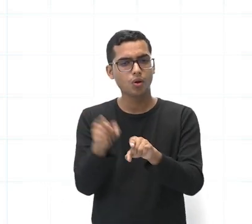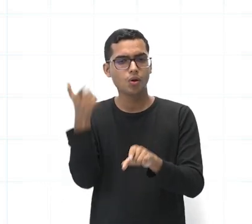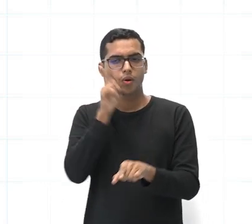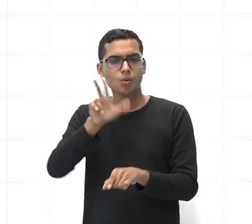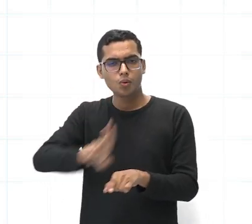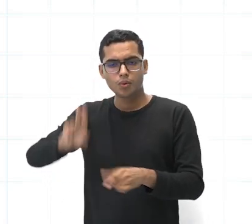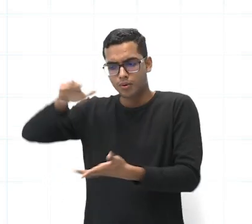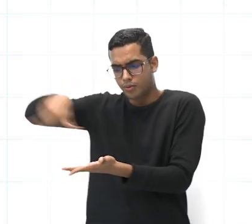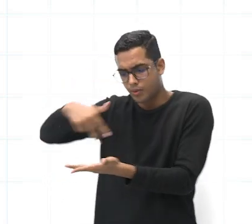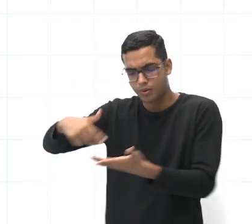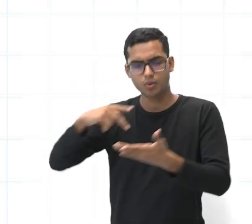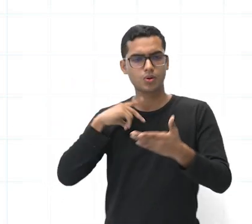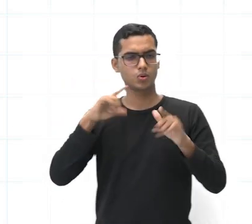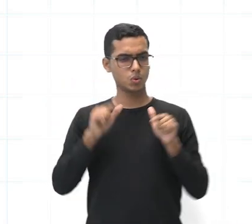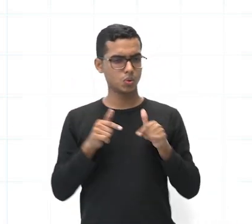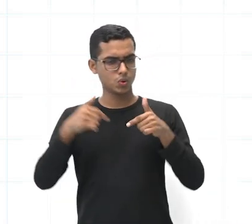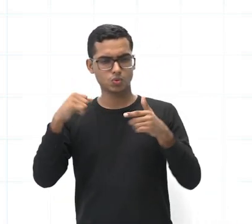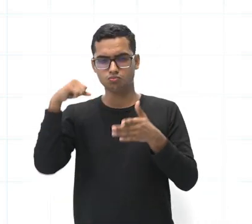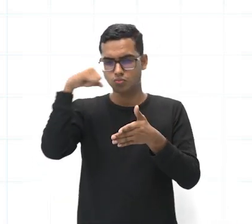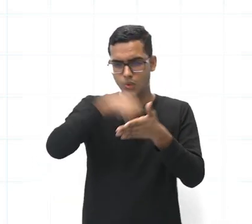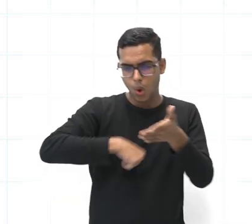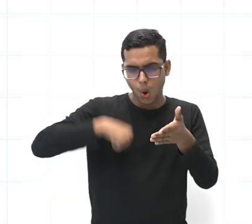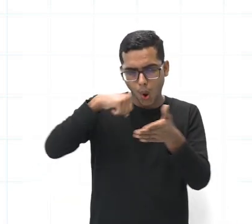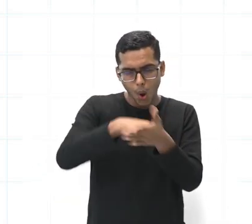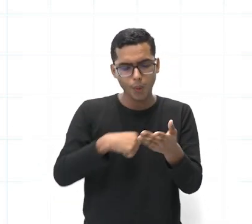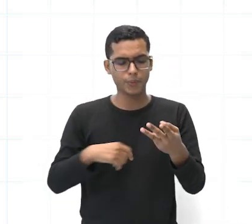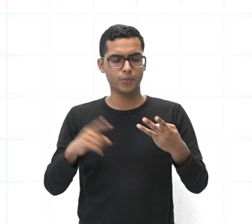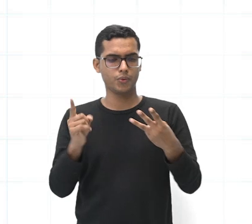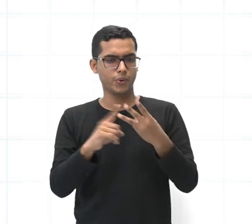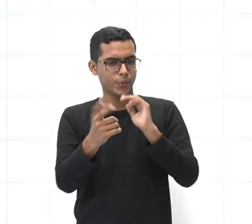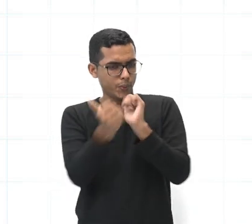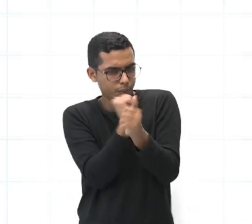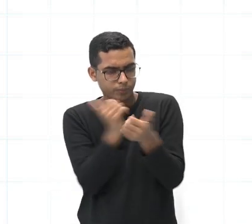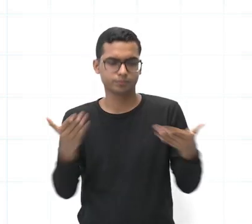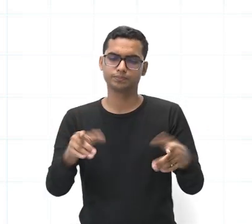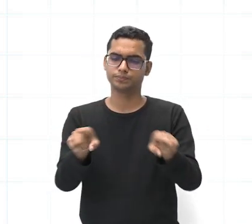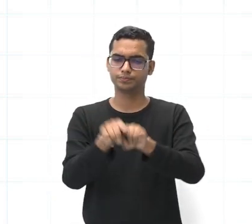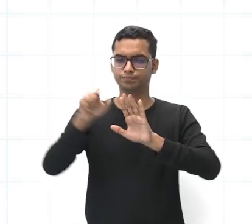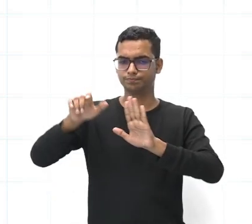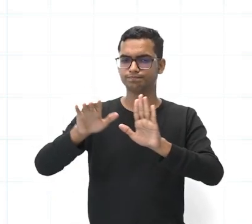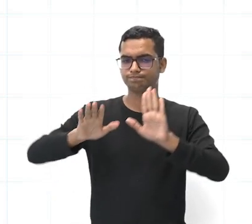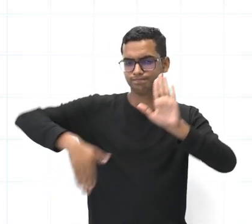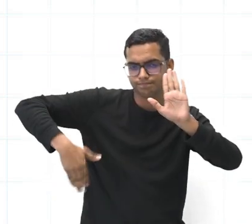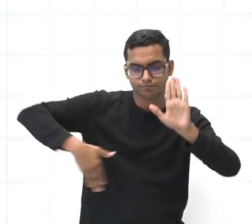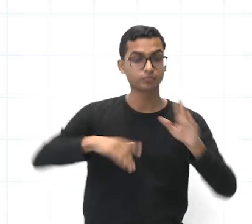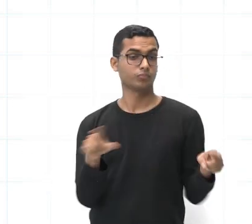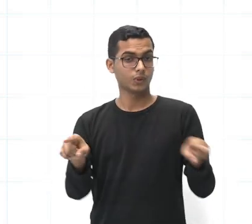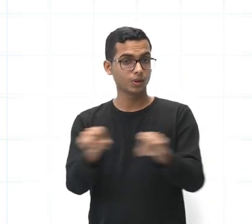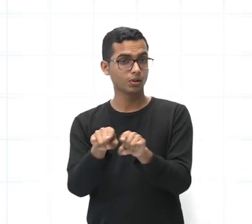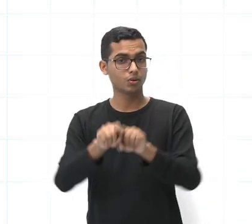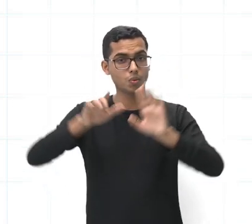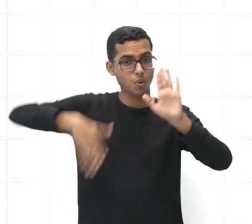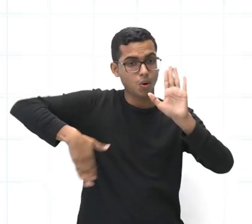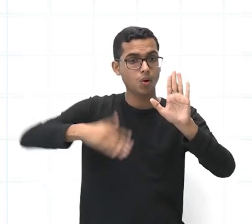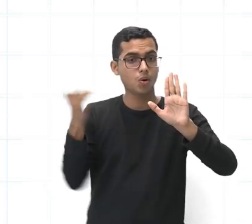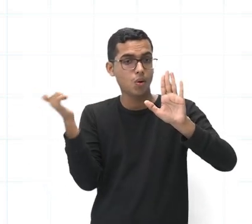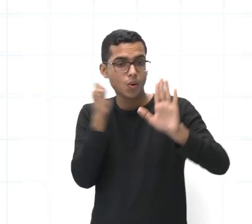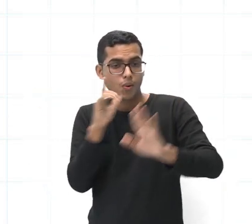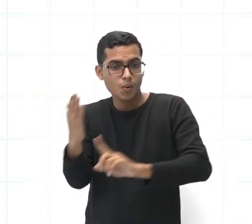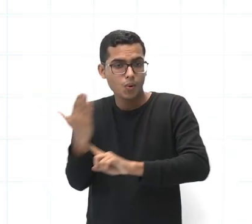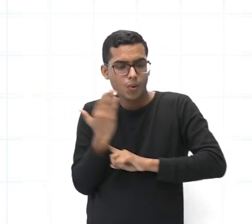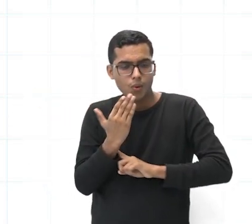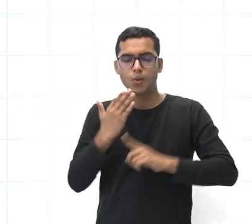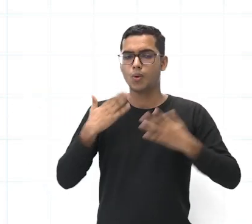dança, das lutas, dos esportes, inclusive a natação. Então, a natação também funciona muito bem como